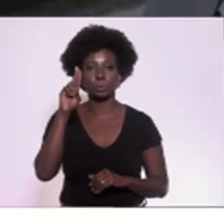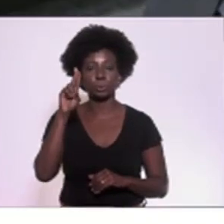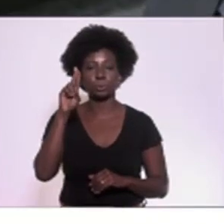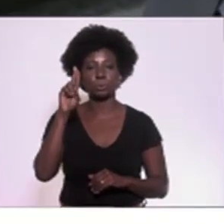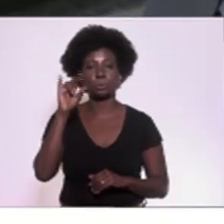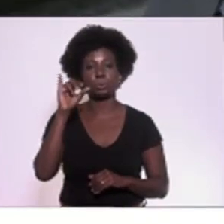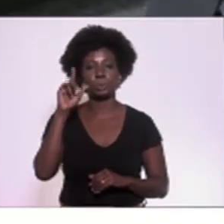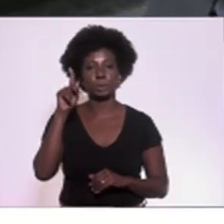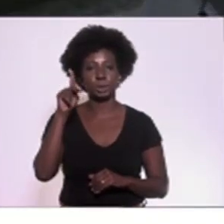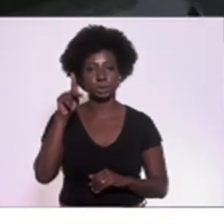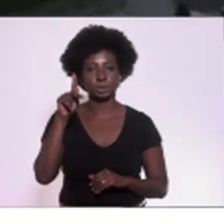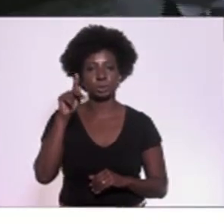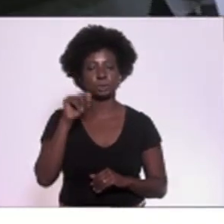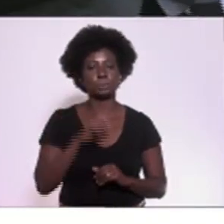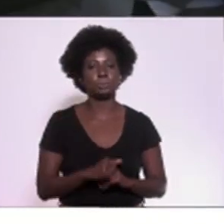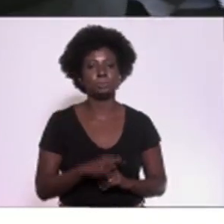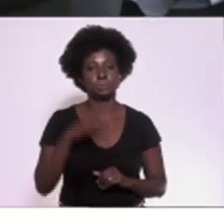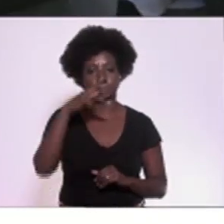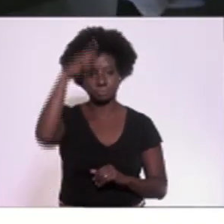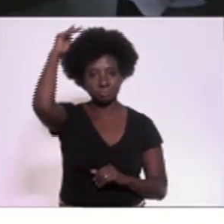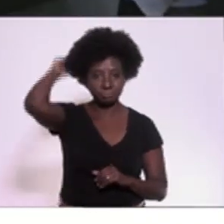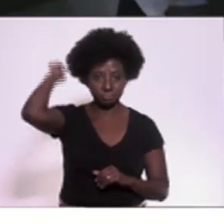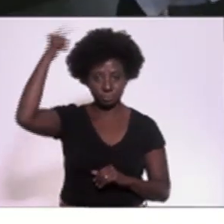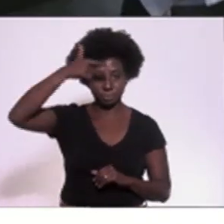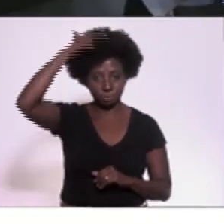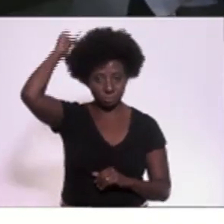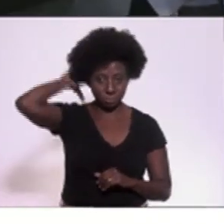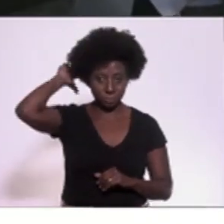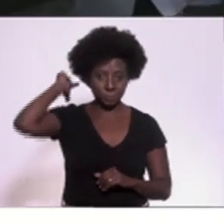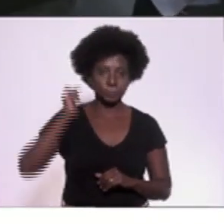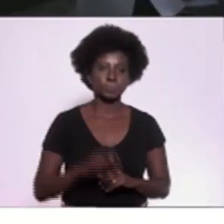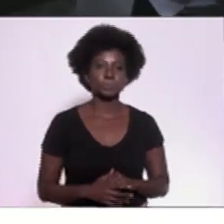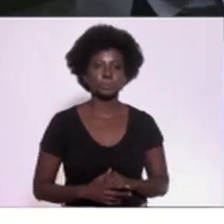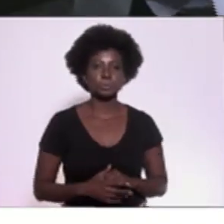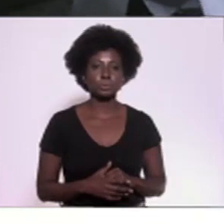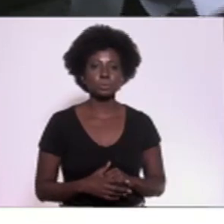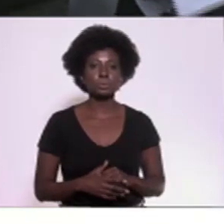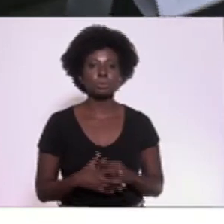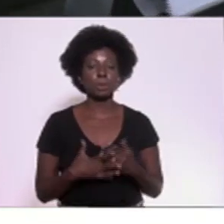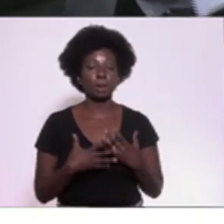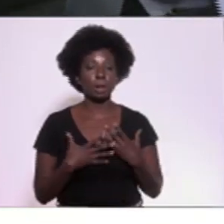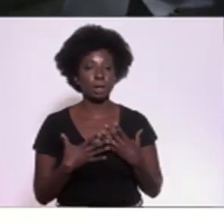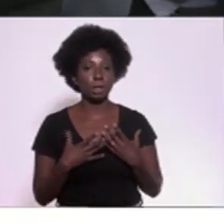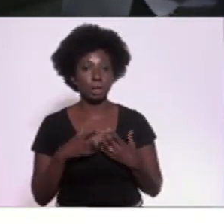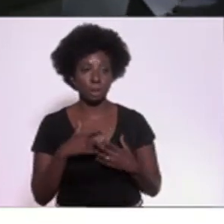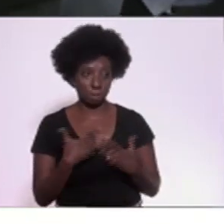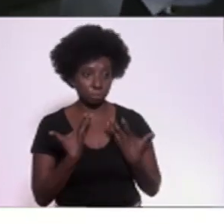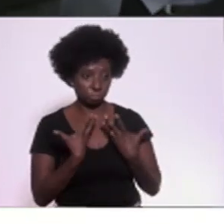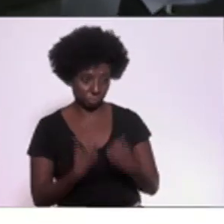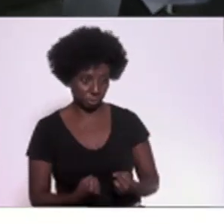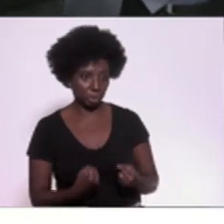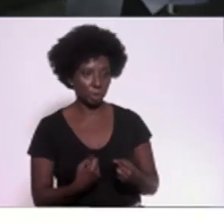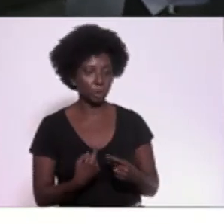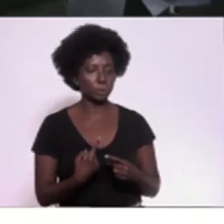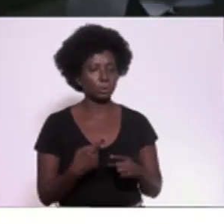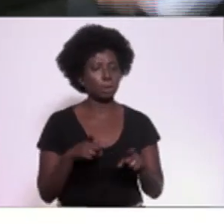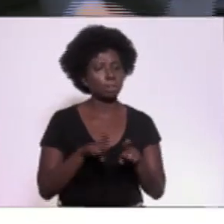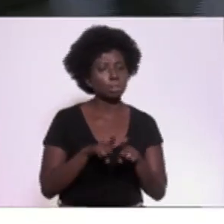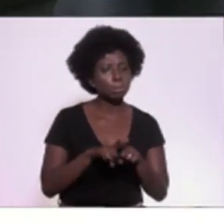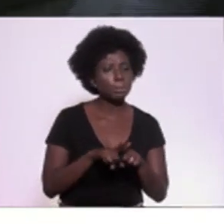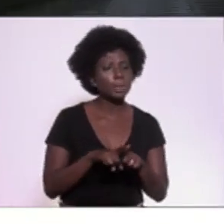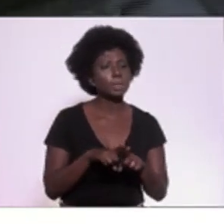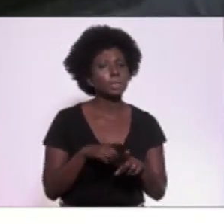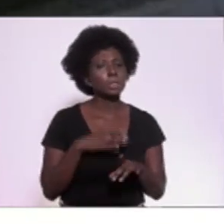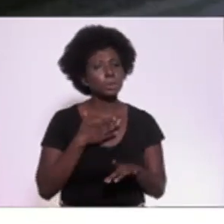Senhor presidente, meu parecer no mérito é favorável e gostaria de